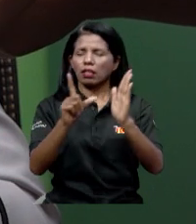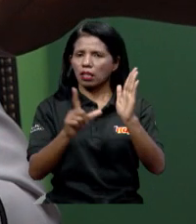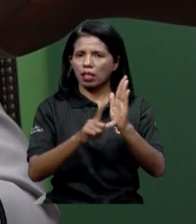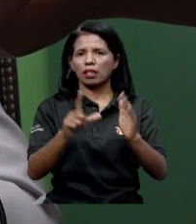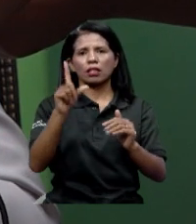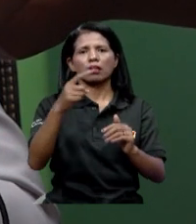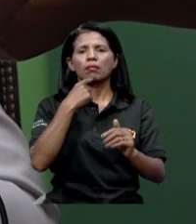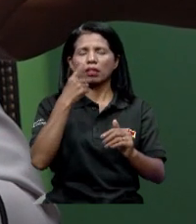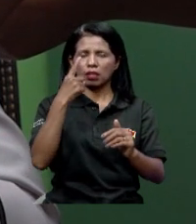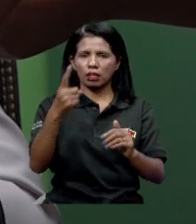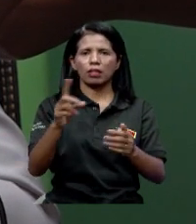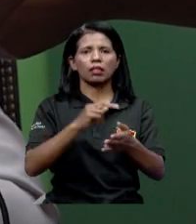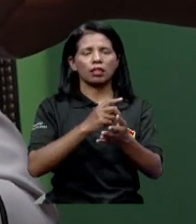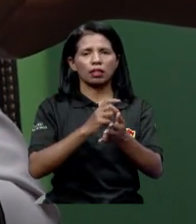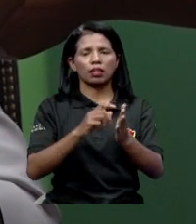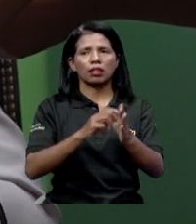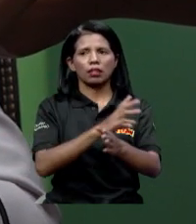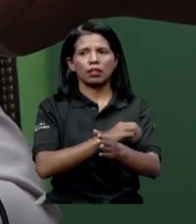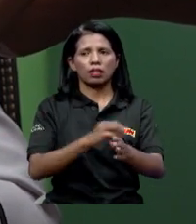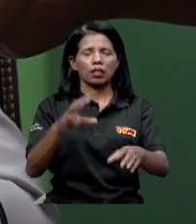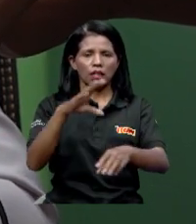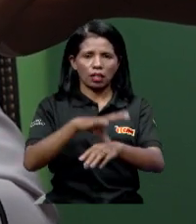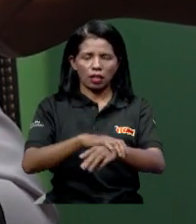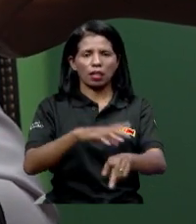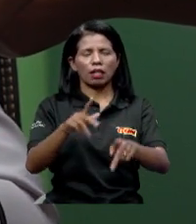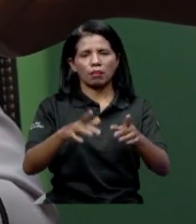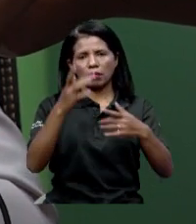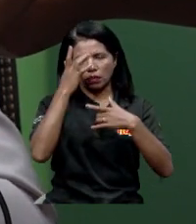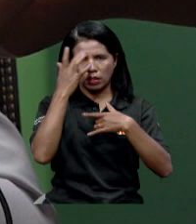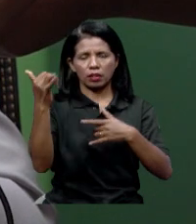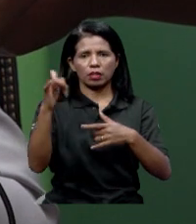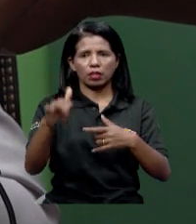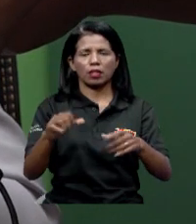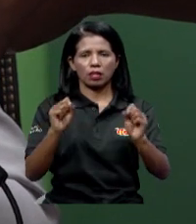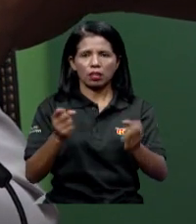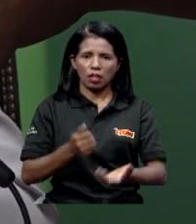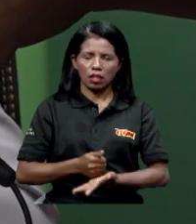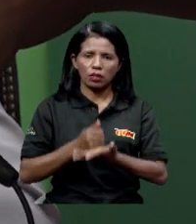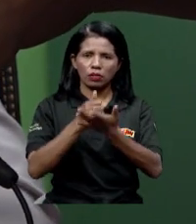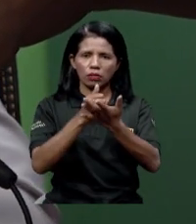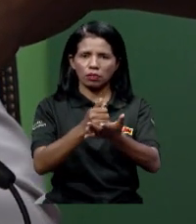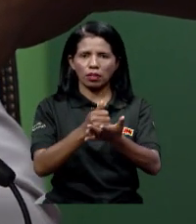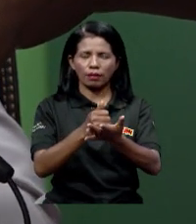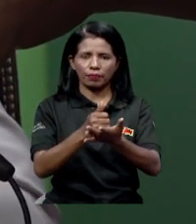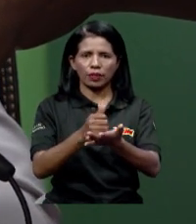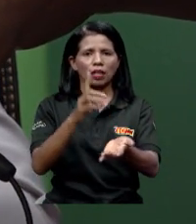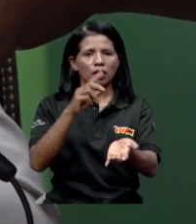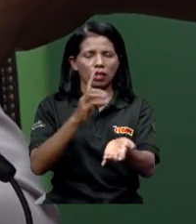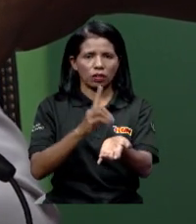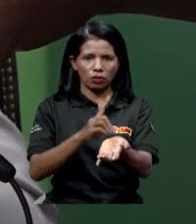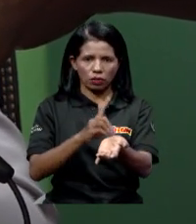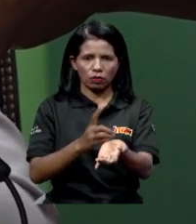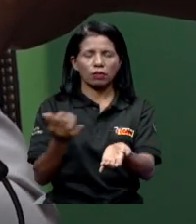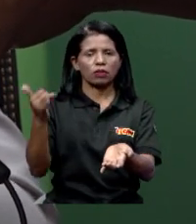dehan praktika maka bela karvel pasien. Mai bema praktika ni atau azuda itenya pessoal saudi sian me